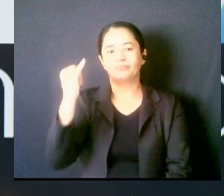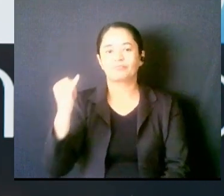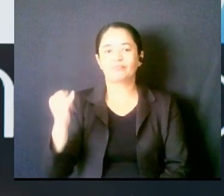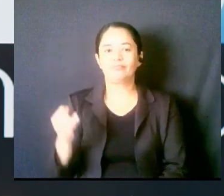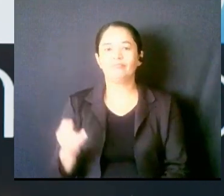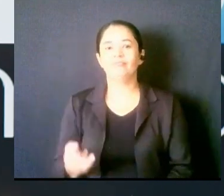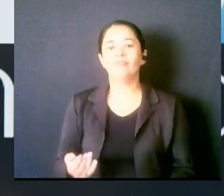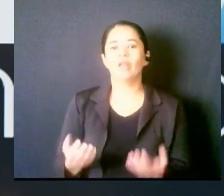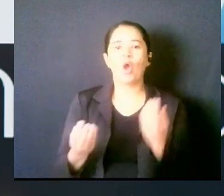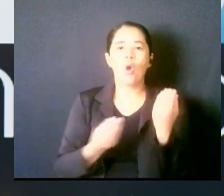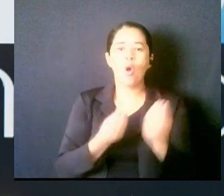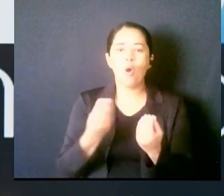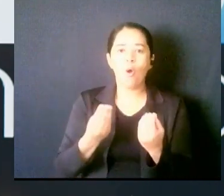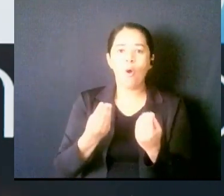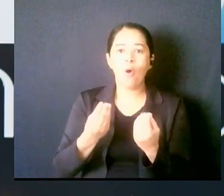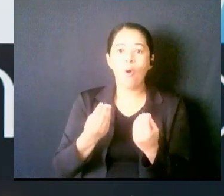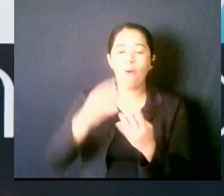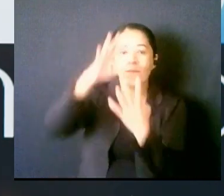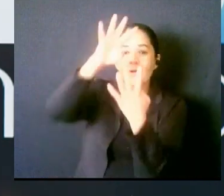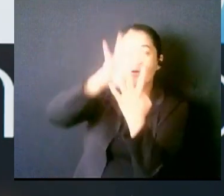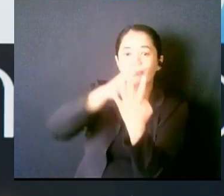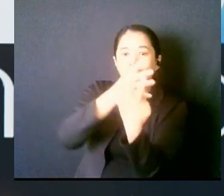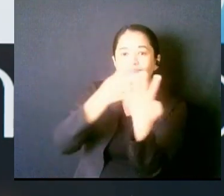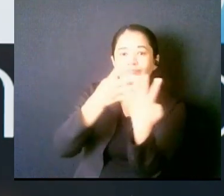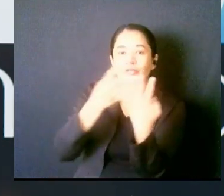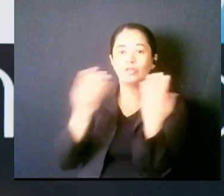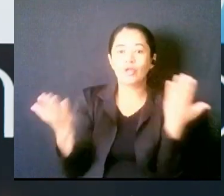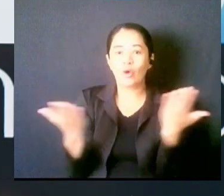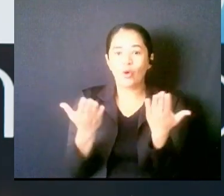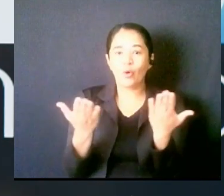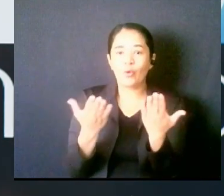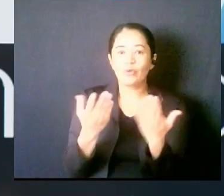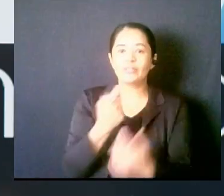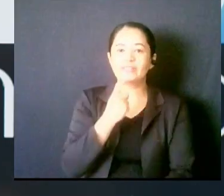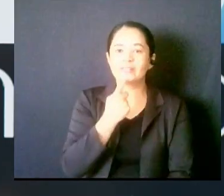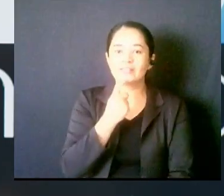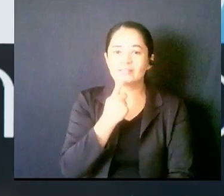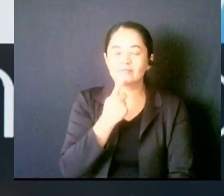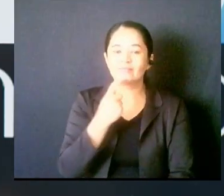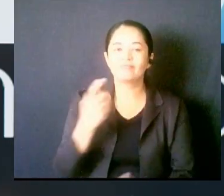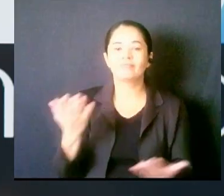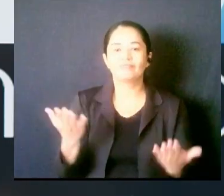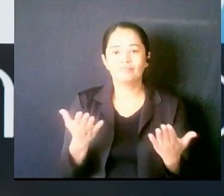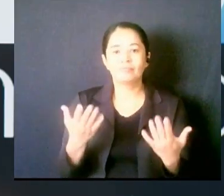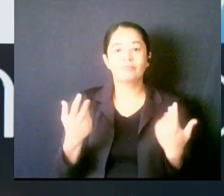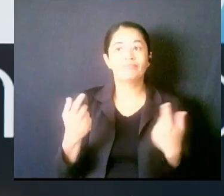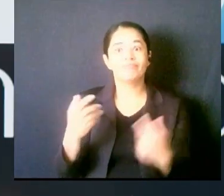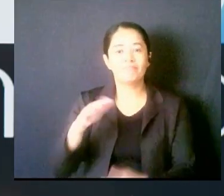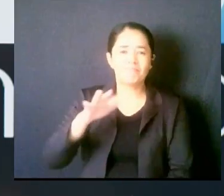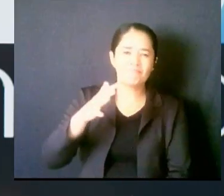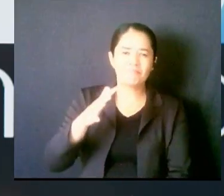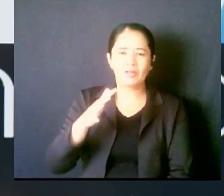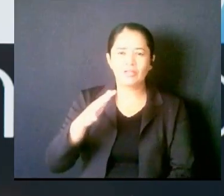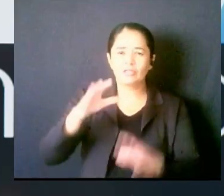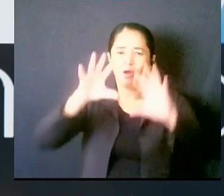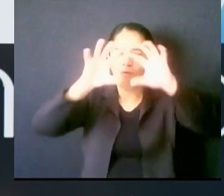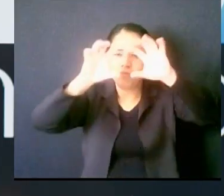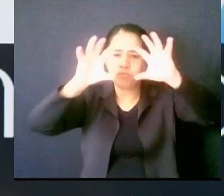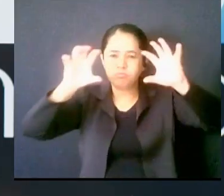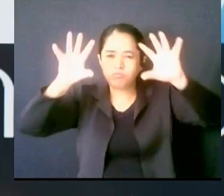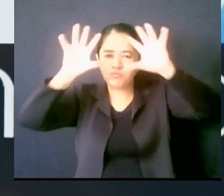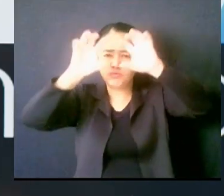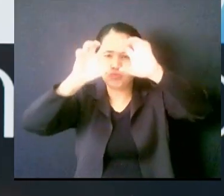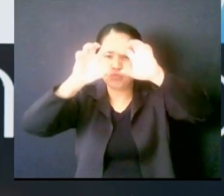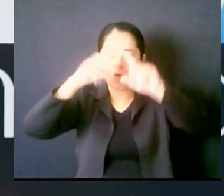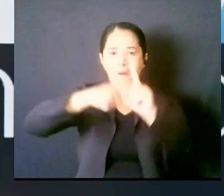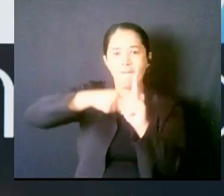tempo? Como vai ficar a previsão do tempo aqui para a cidade de Campinas? Campinas deve ter aí um dia nublado, com temperaturas